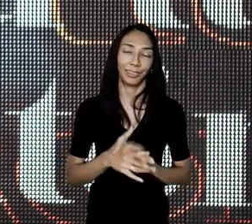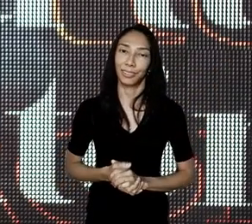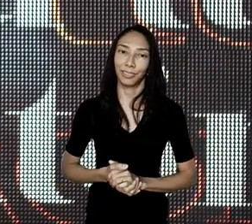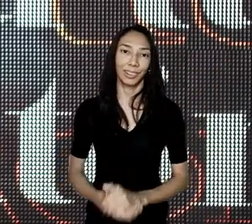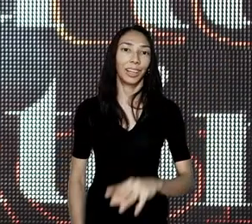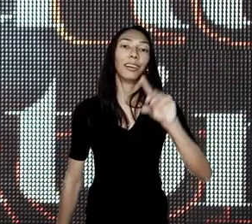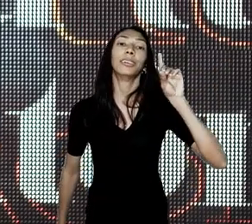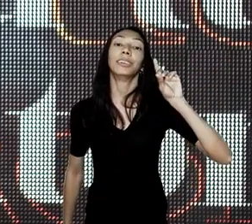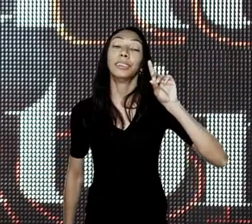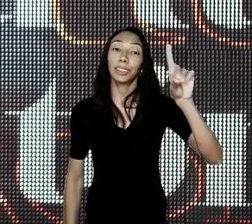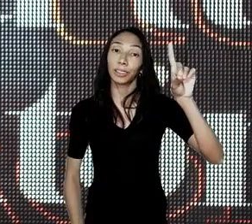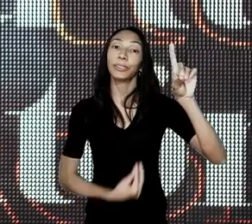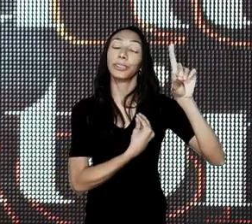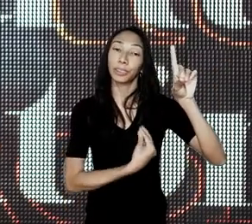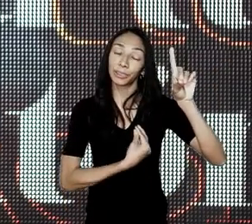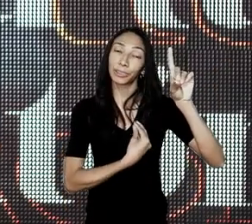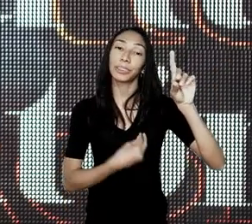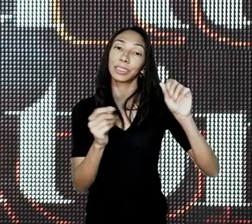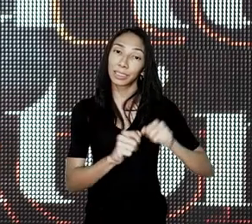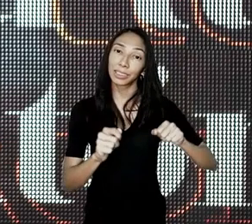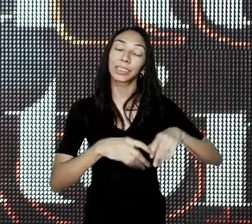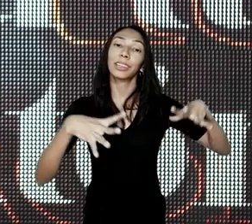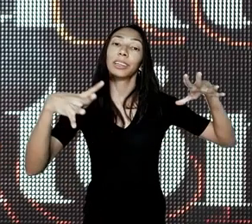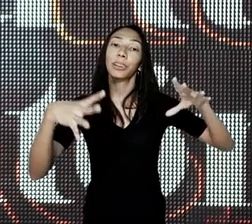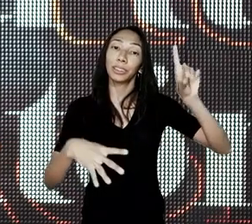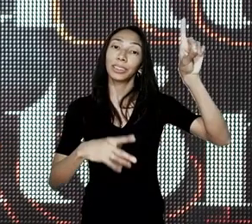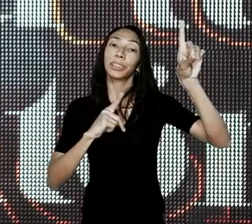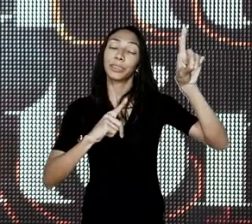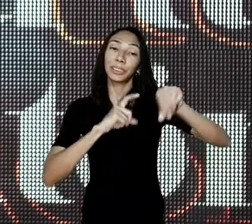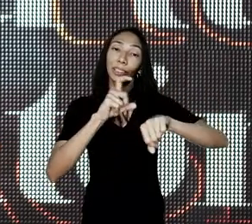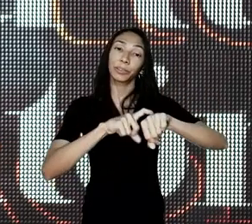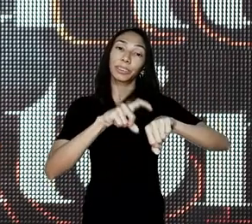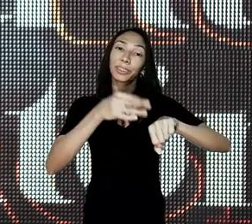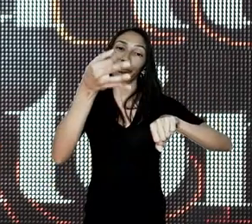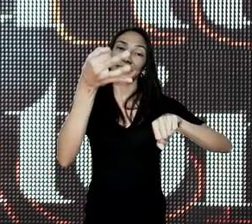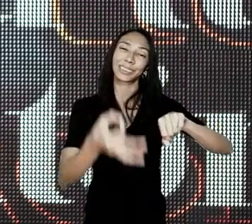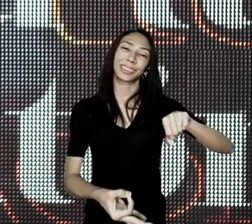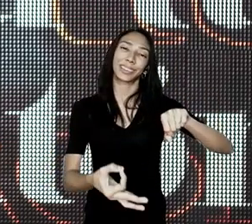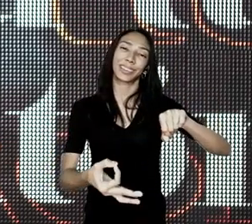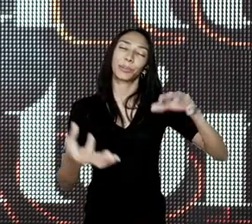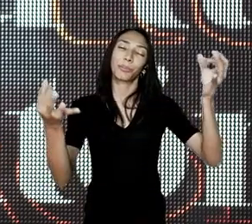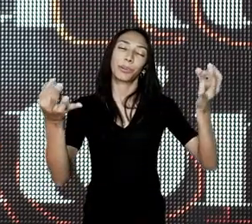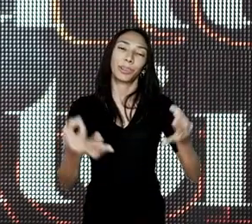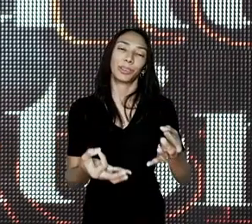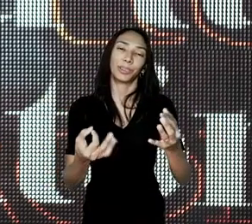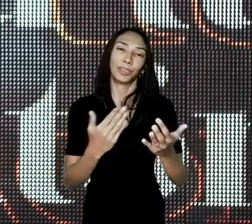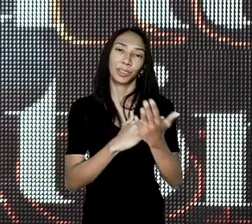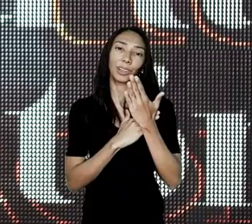Ele é o autor da vida. Ele tem o Kairos, o seu tempo perfeito sobre nós.